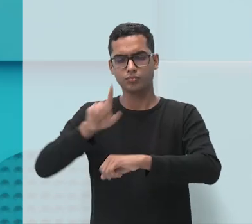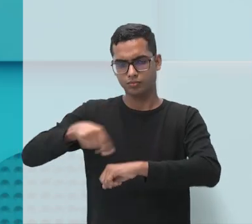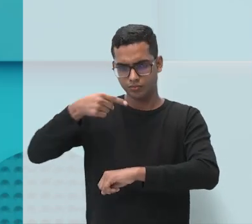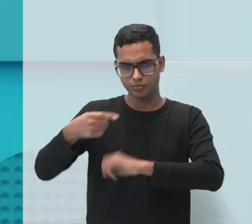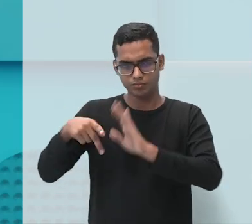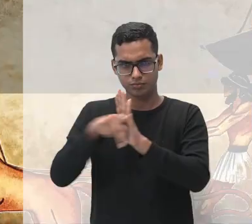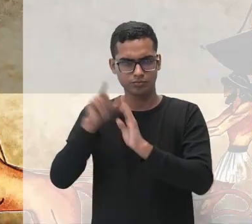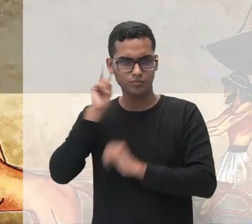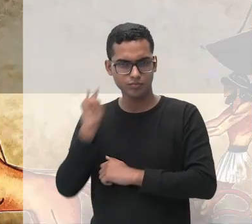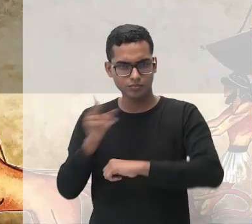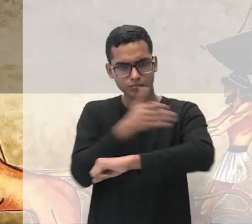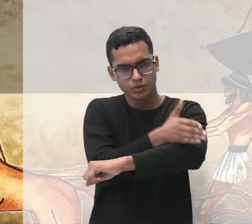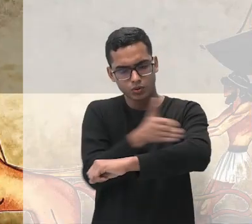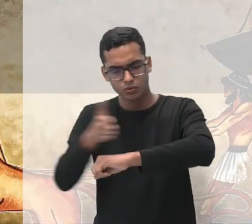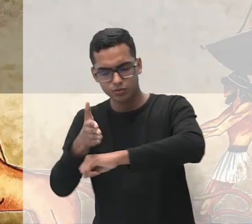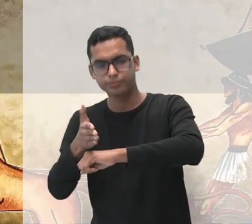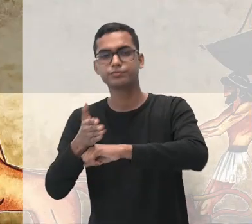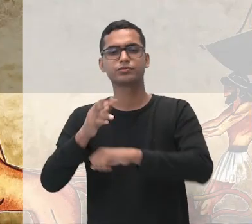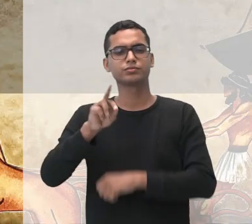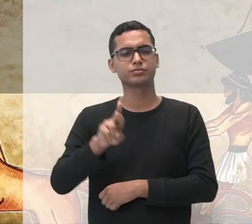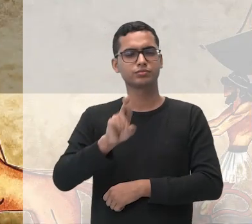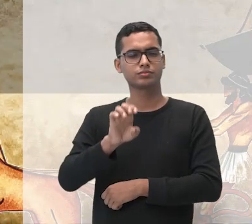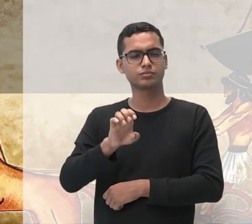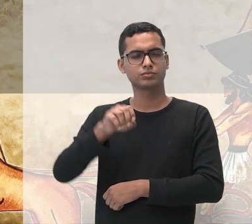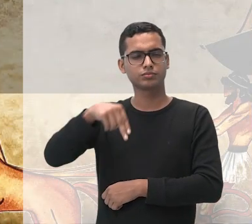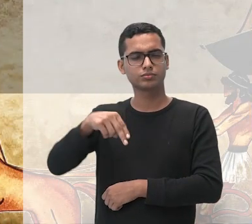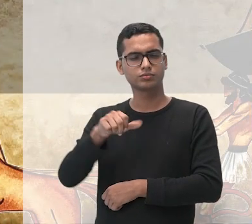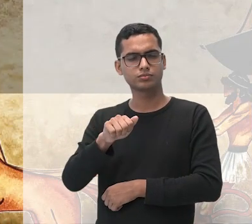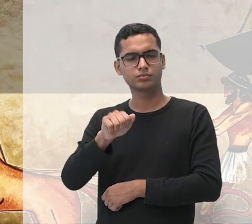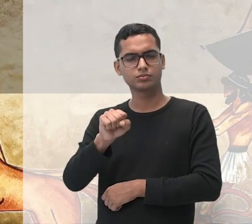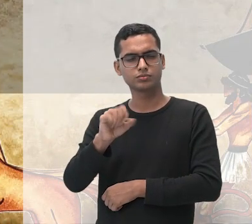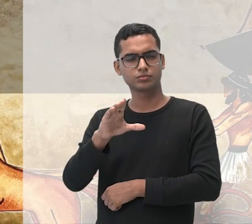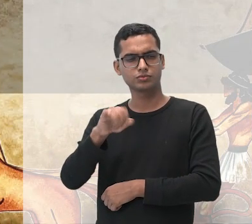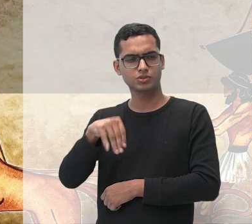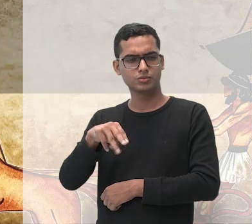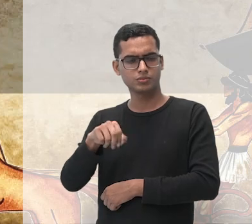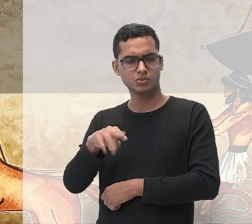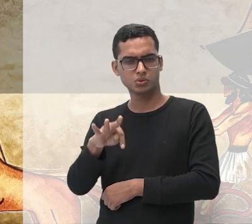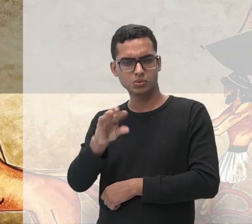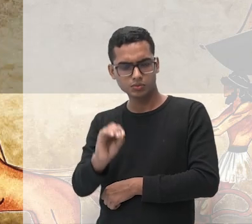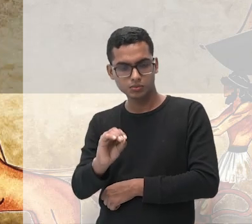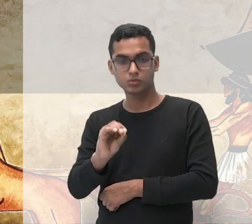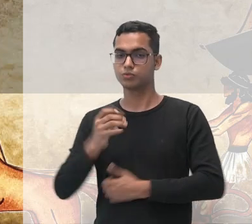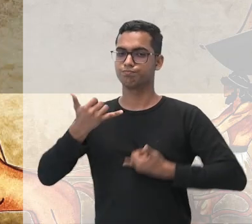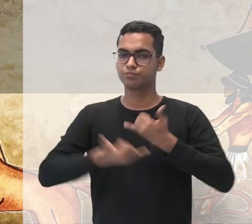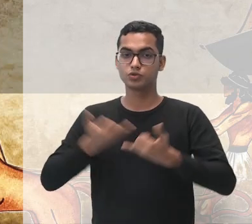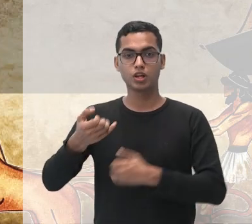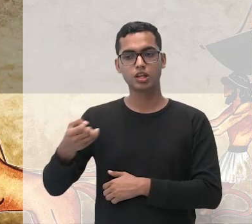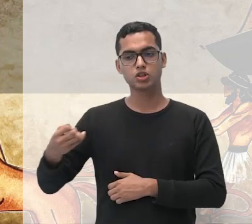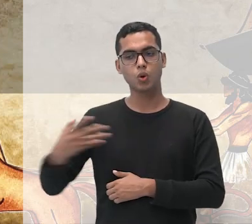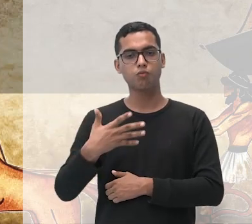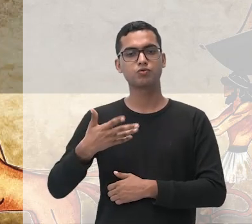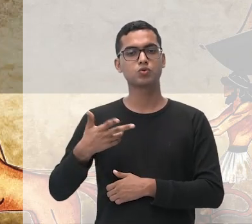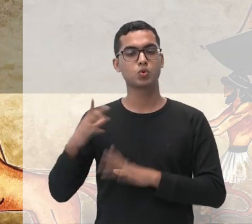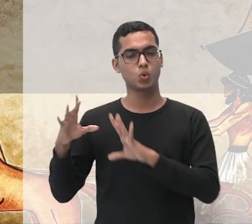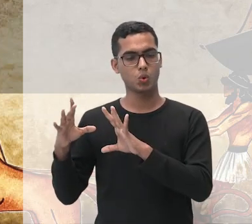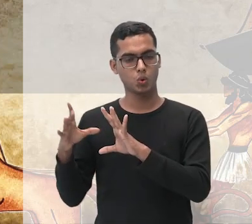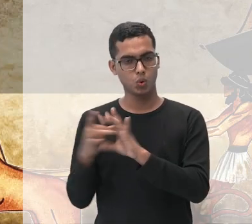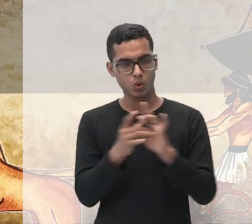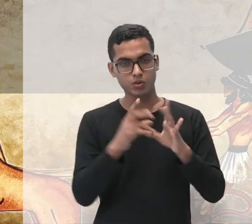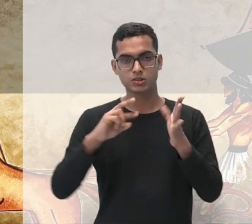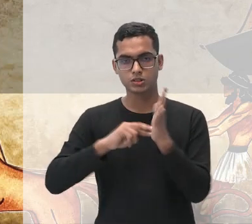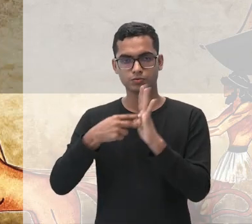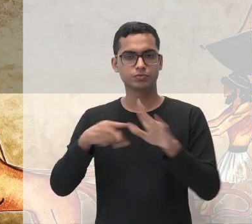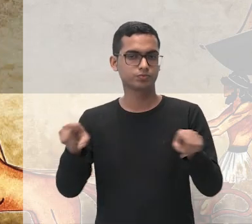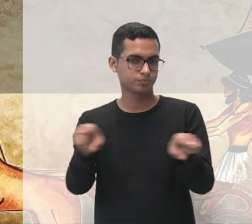no Renascimento. No Renascimento, os jogos eles já ganham um novo sentido, tá? E